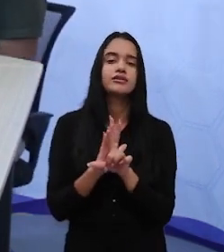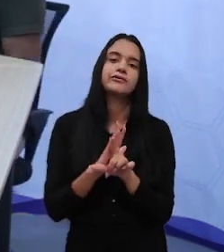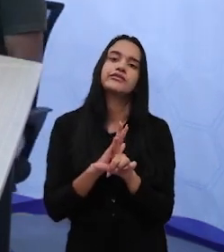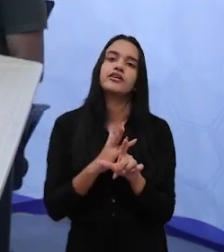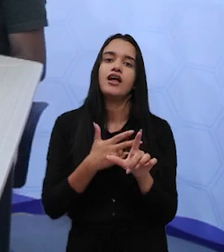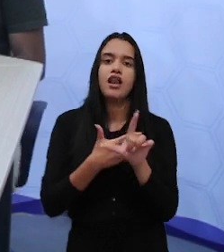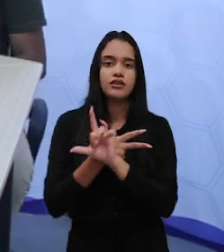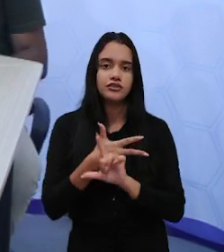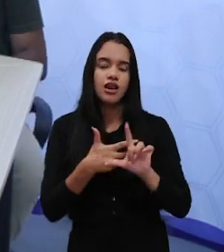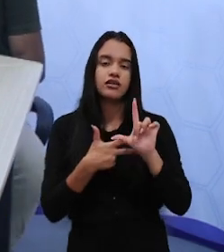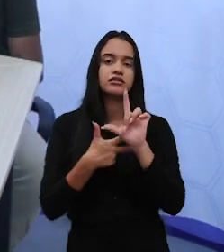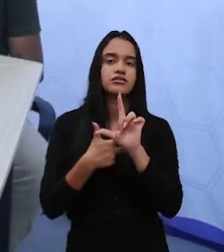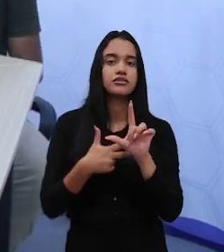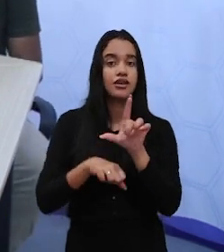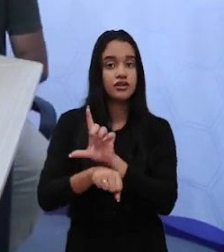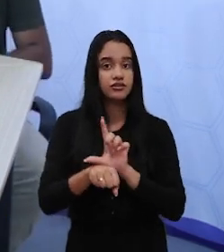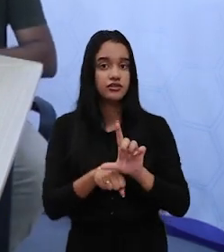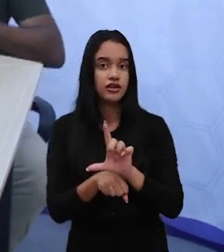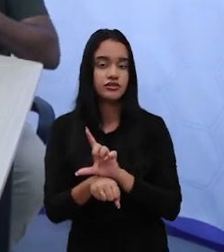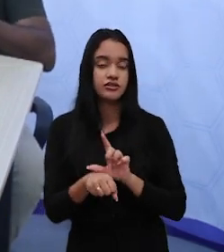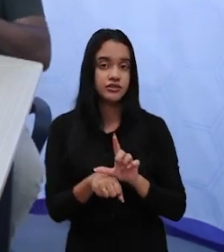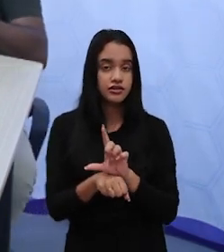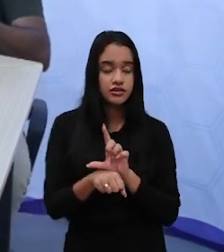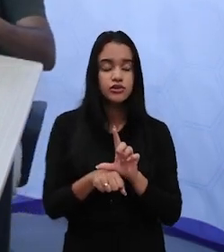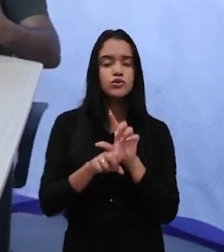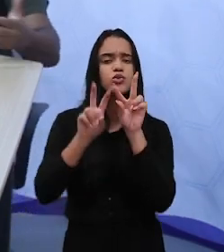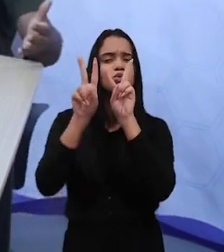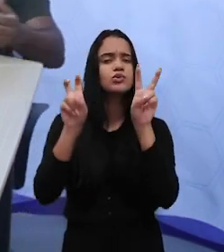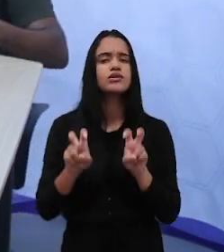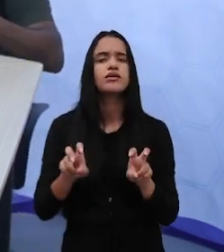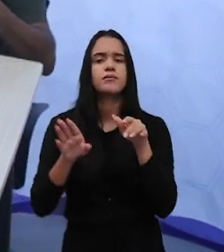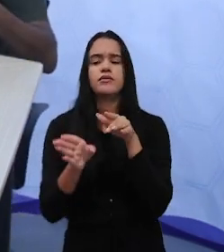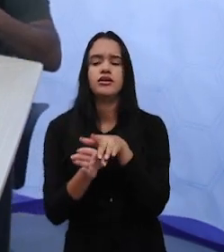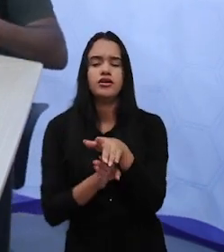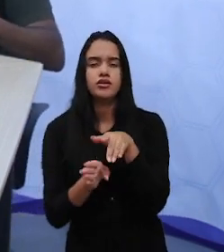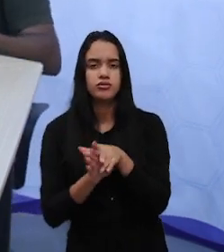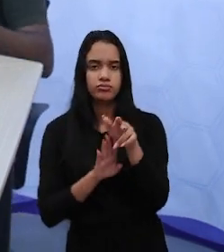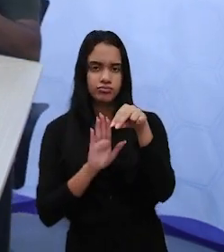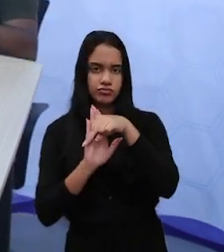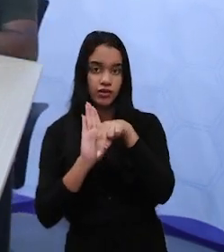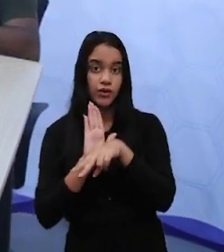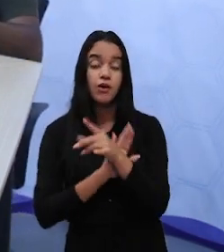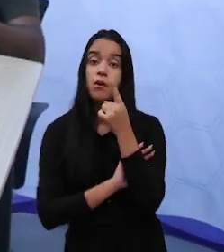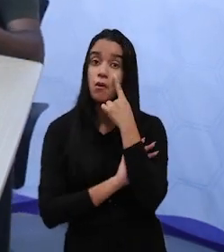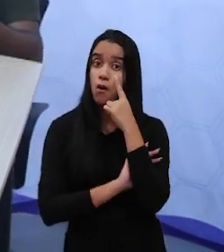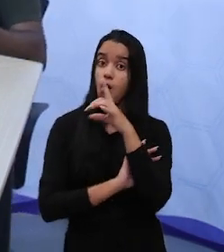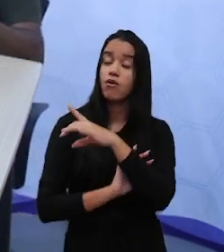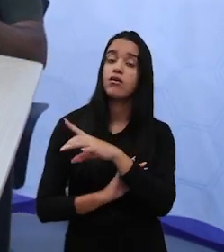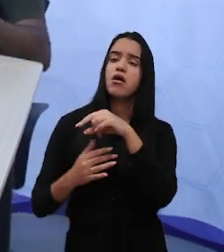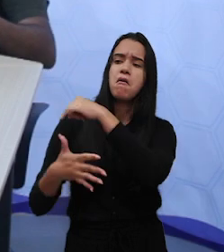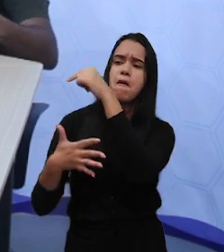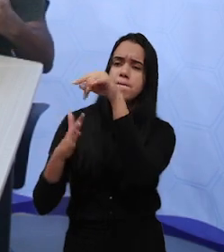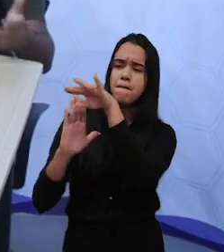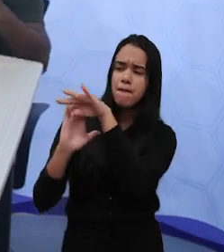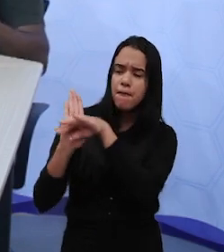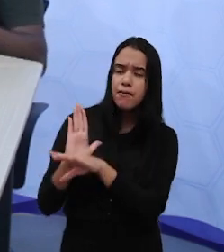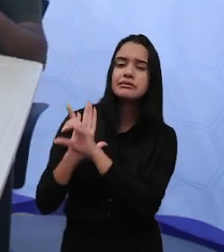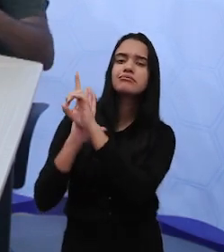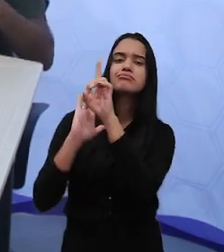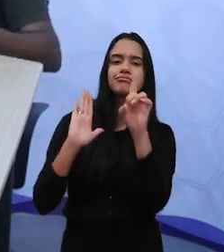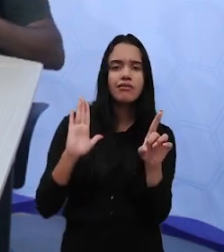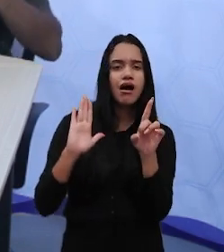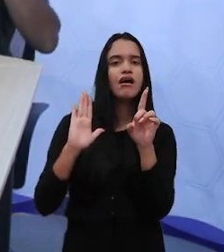legislação vigente a respeito do tema. Então ela vem da instrução normativa dizer, tal data os professores deverão comparecer,